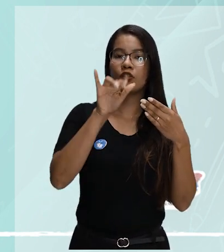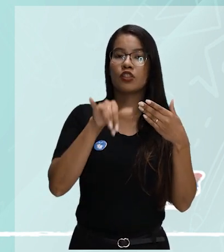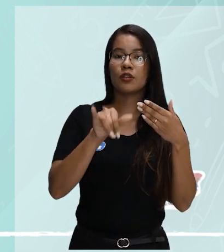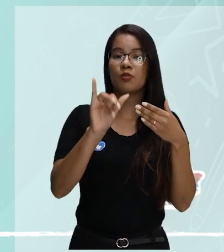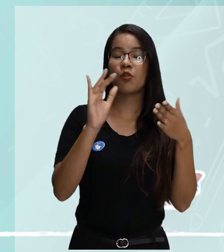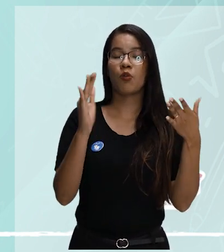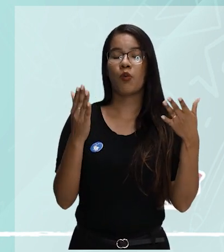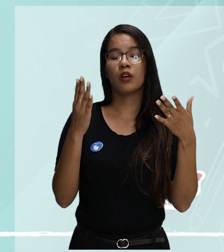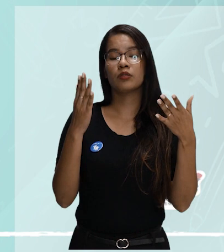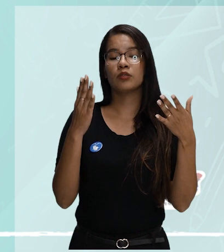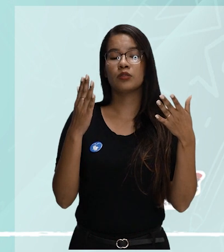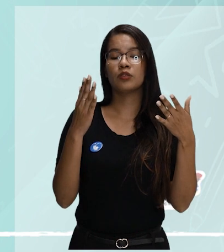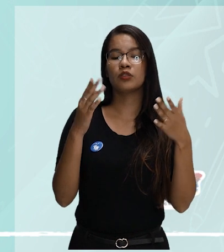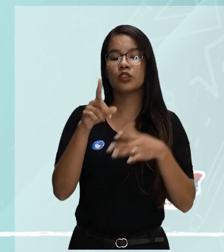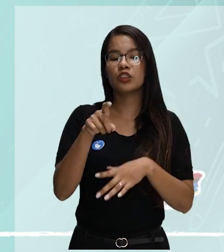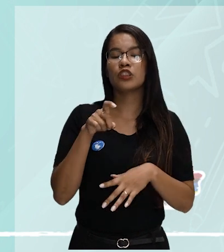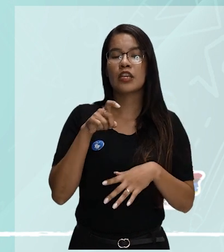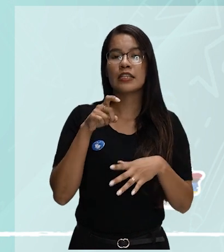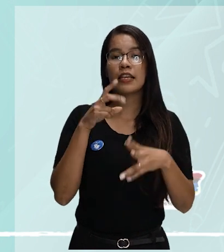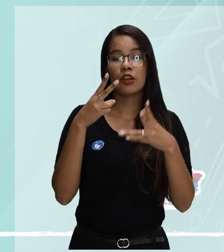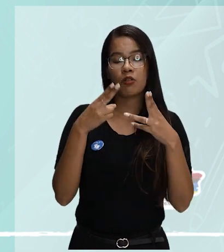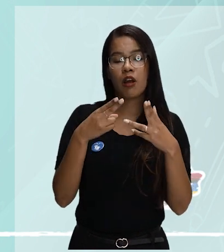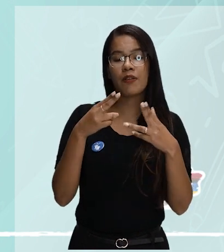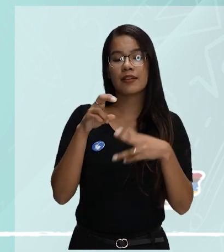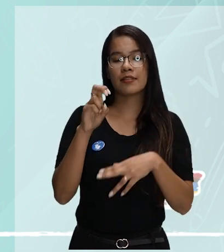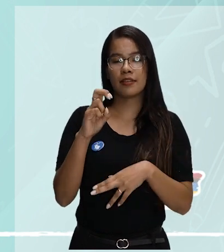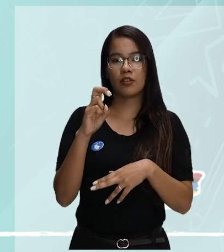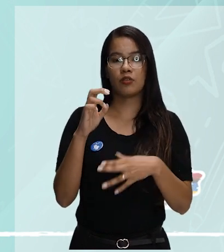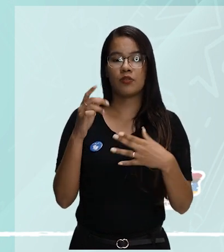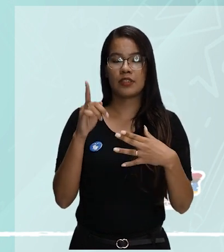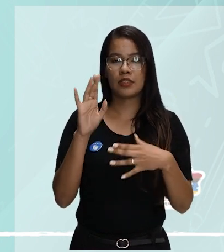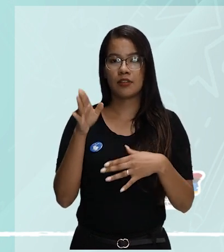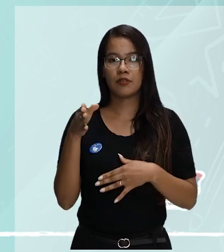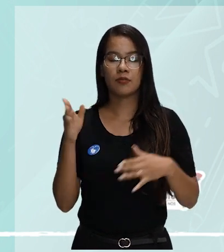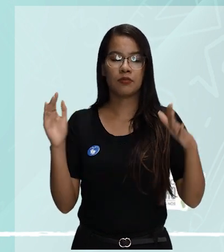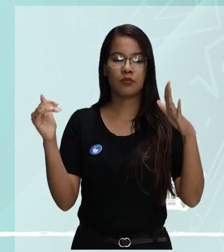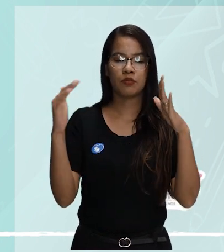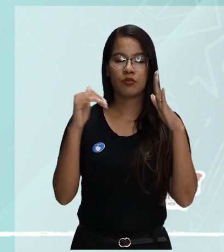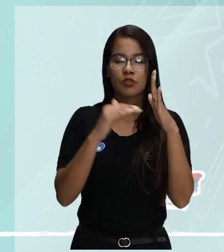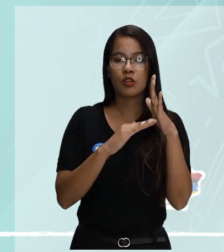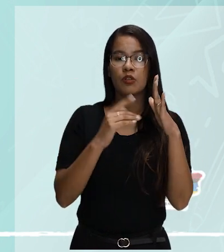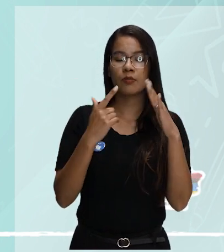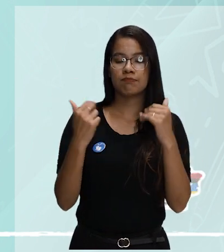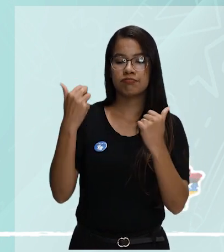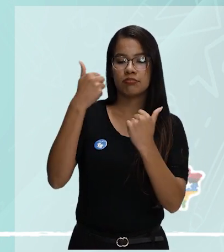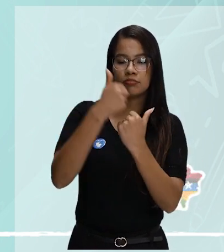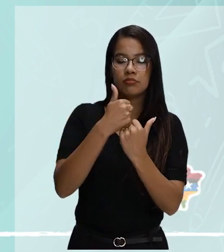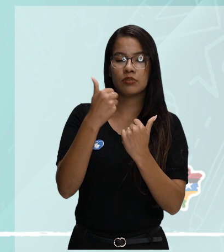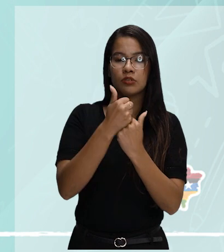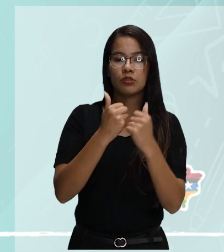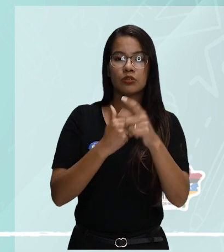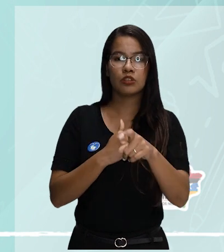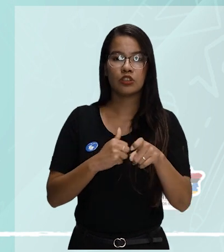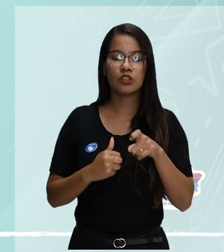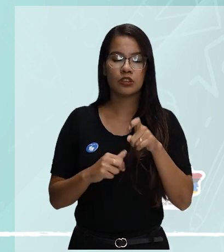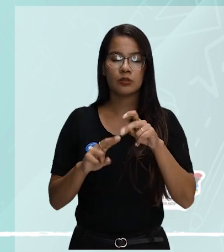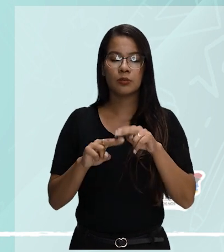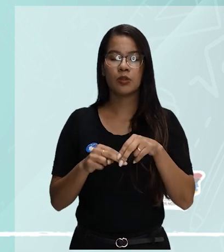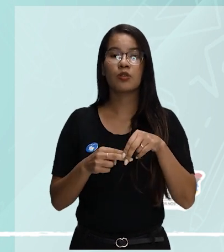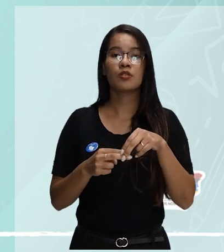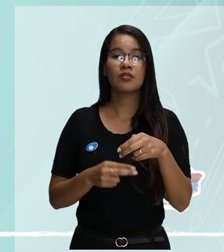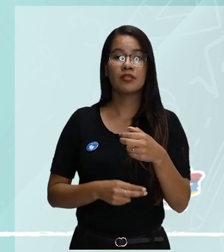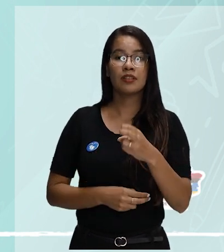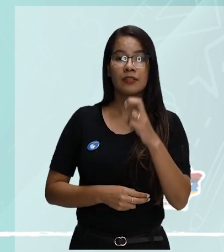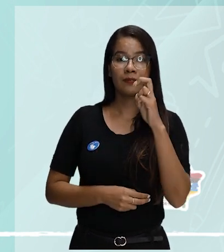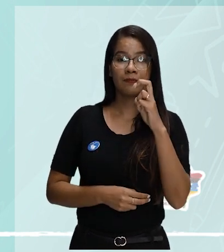5. Foi isso que eu fiz aqui. Ó. Fui na função, vocês sabem fazer isso, né? Substituímos o x pelo 5.